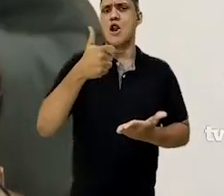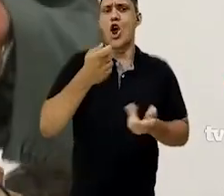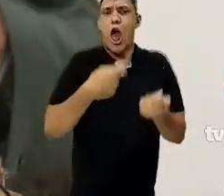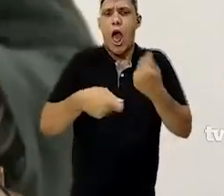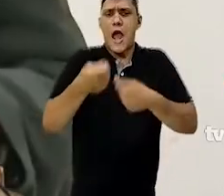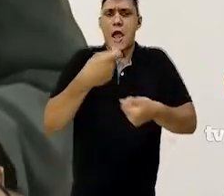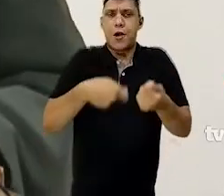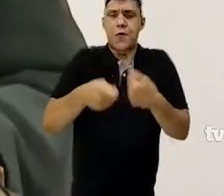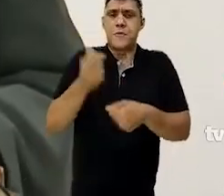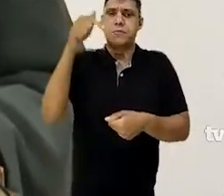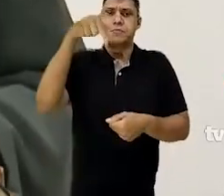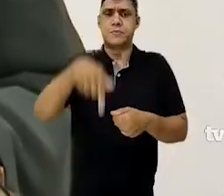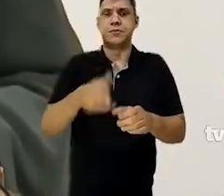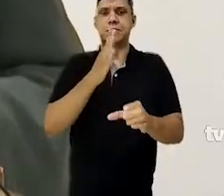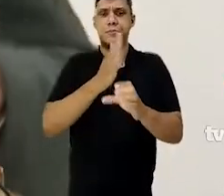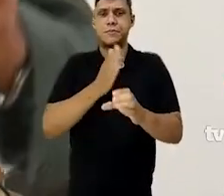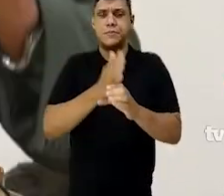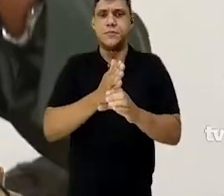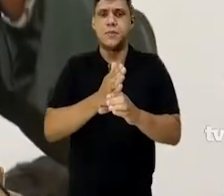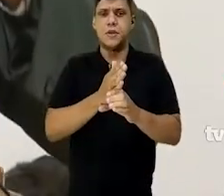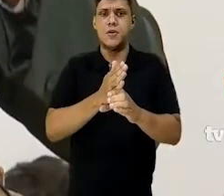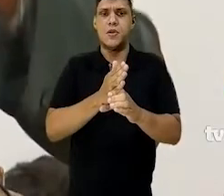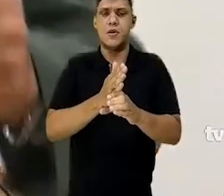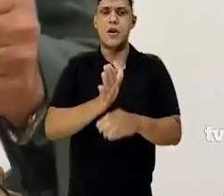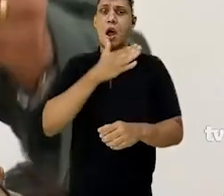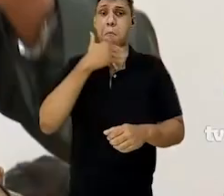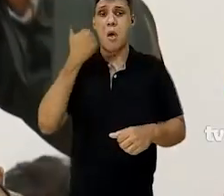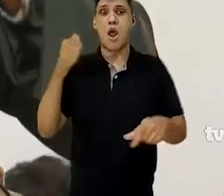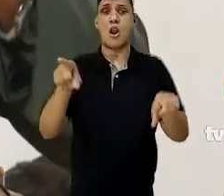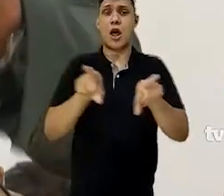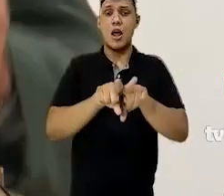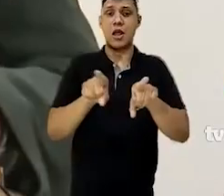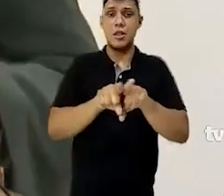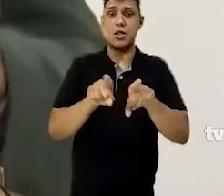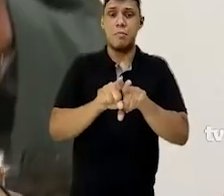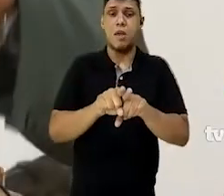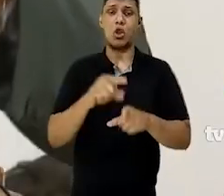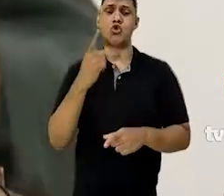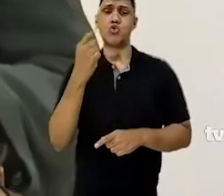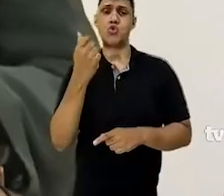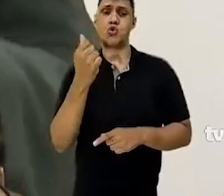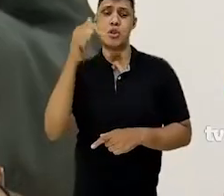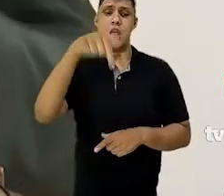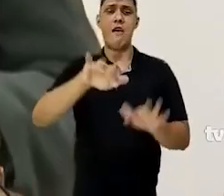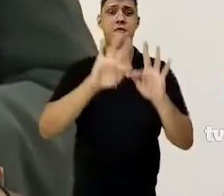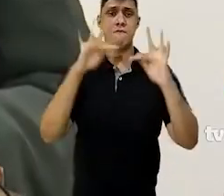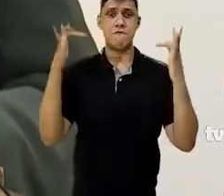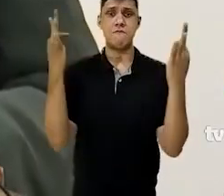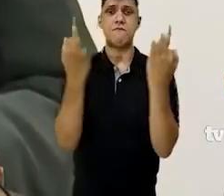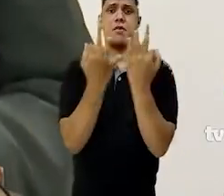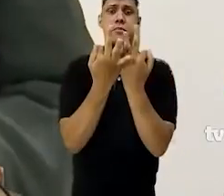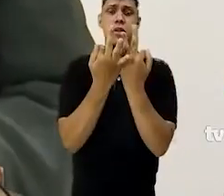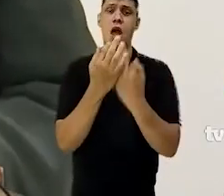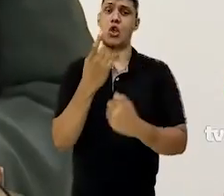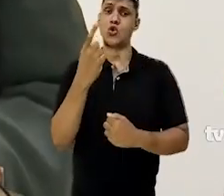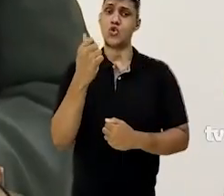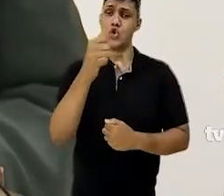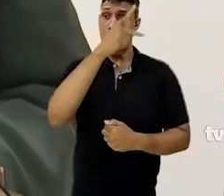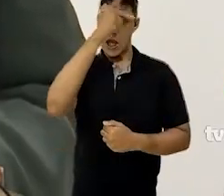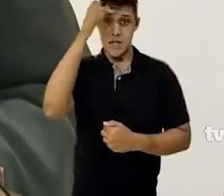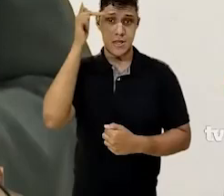município, para melhorar a nossa renda dos familiares, a renda das pessoas que estão